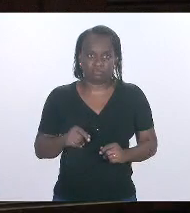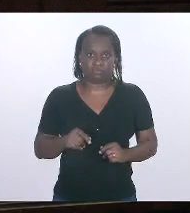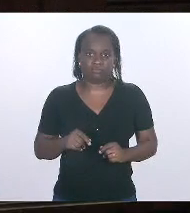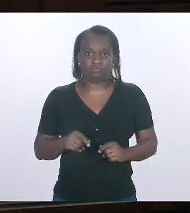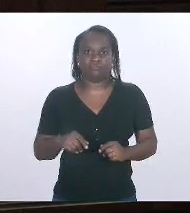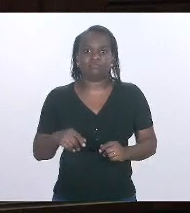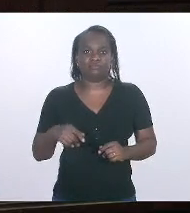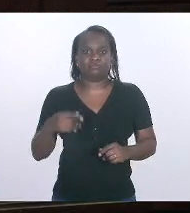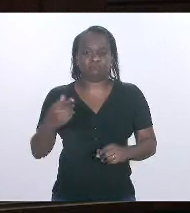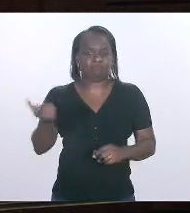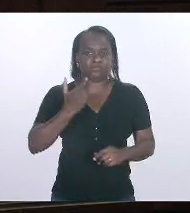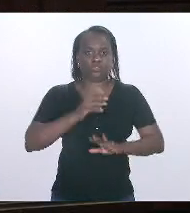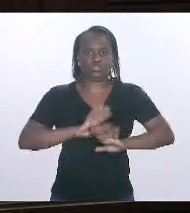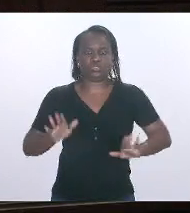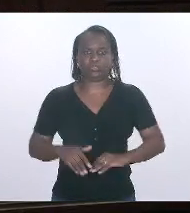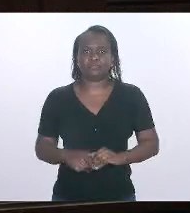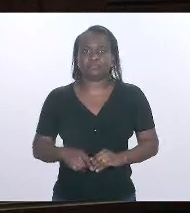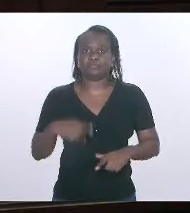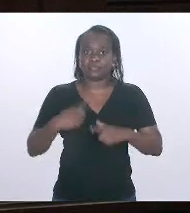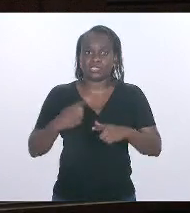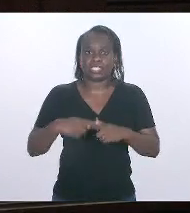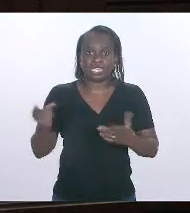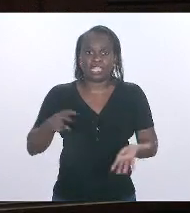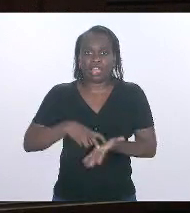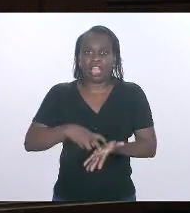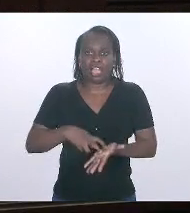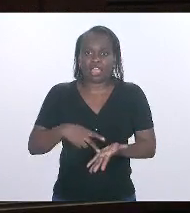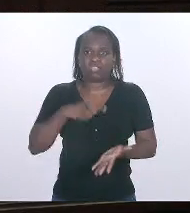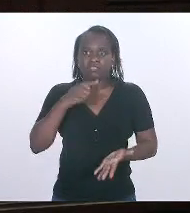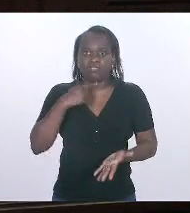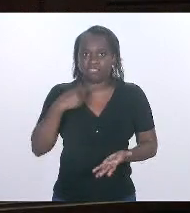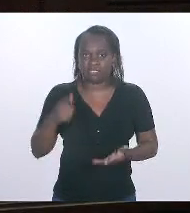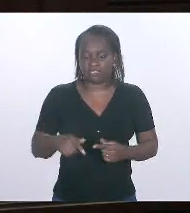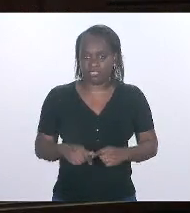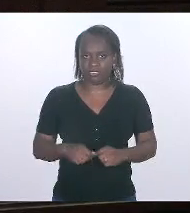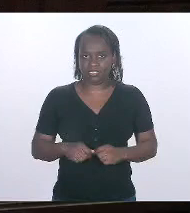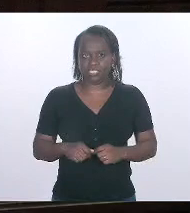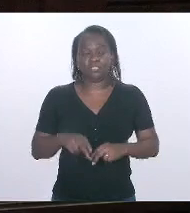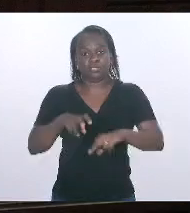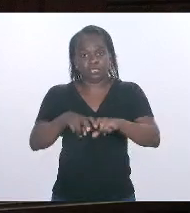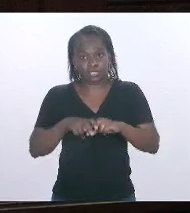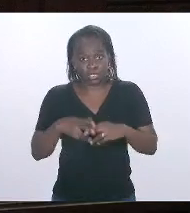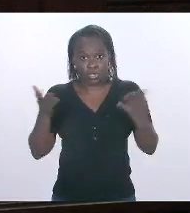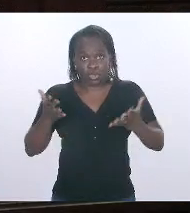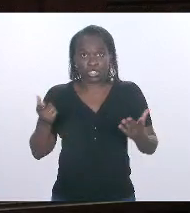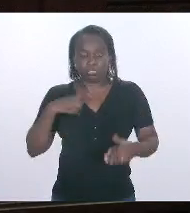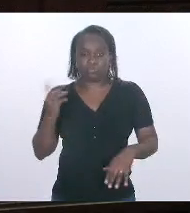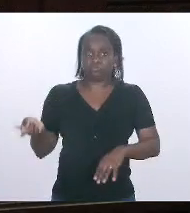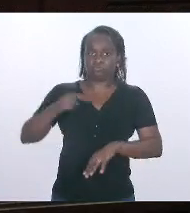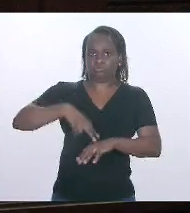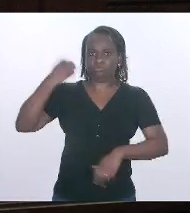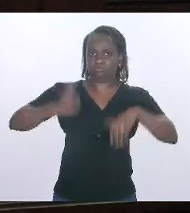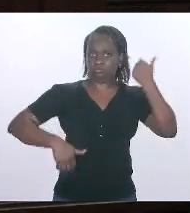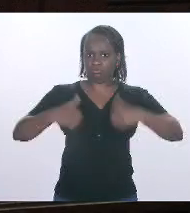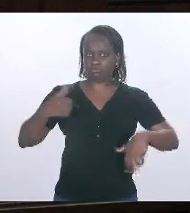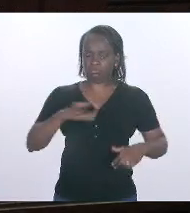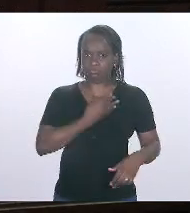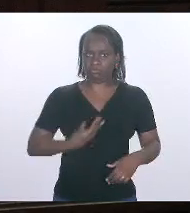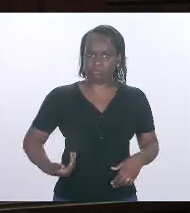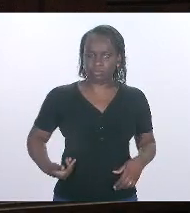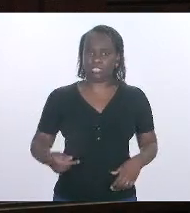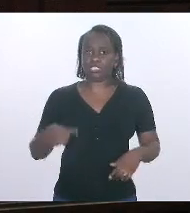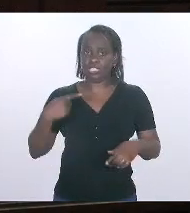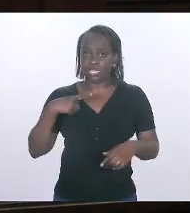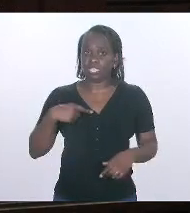advertência verbal, porque ele foi covarde e não conseguiu. E é por isso que hoje eu estou aqui, senhor governador. Se tem